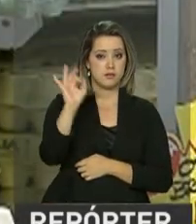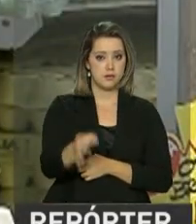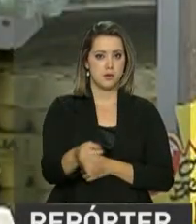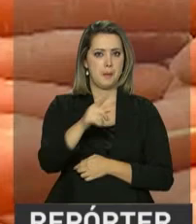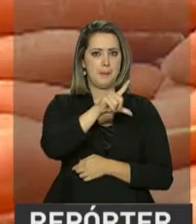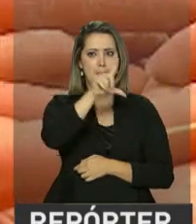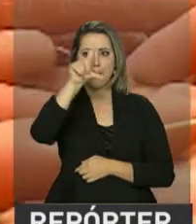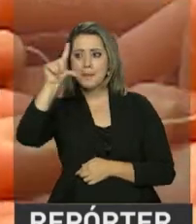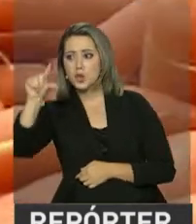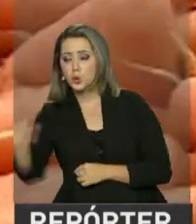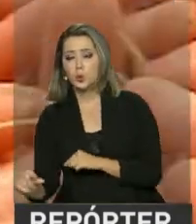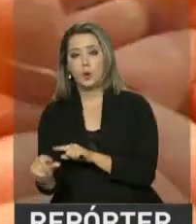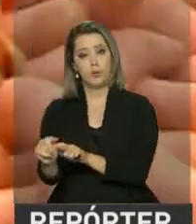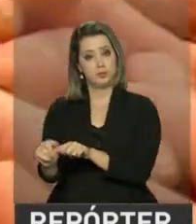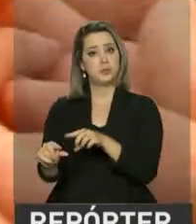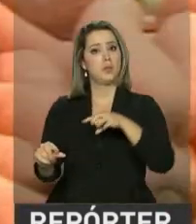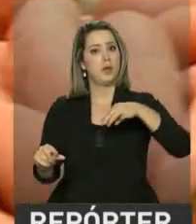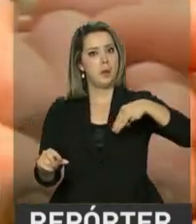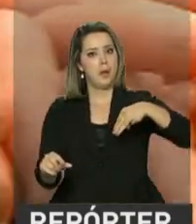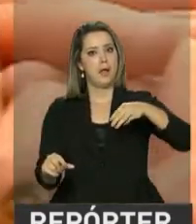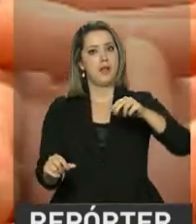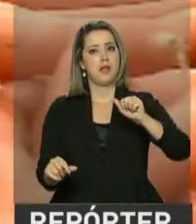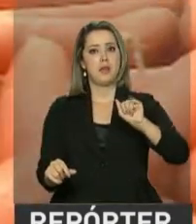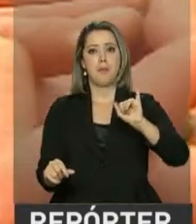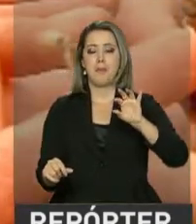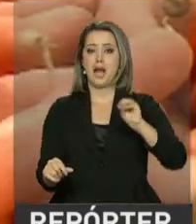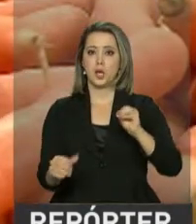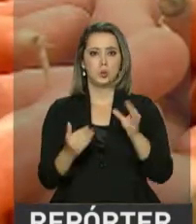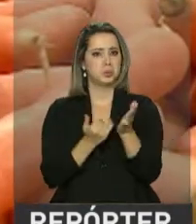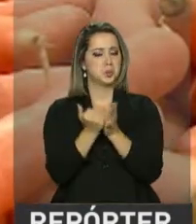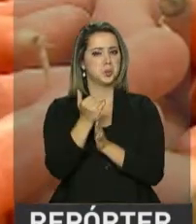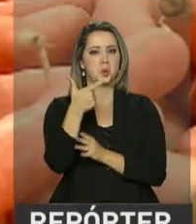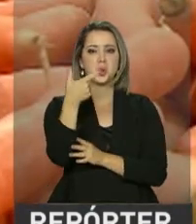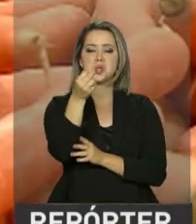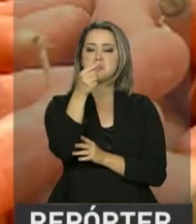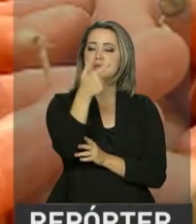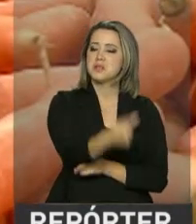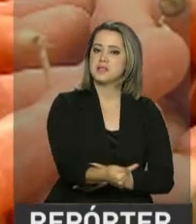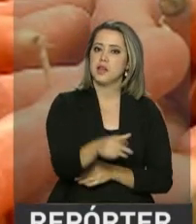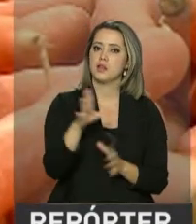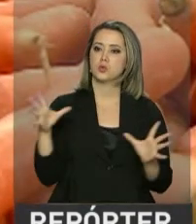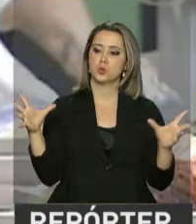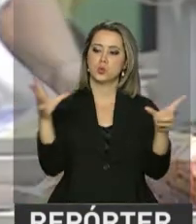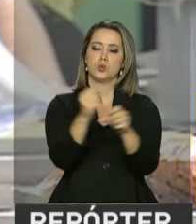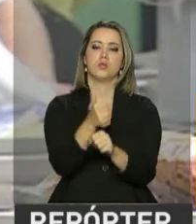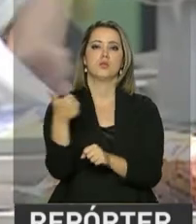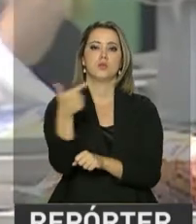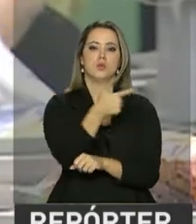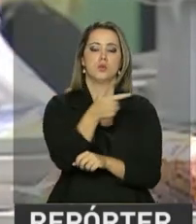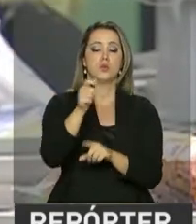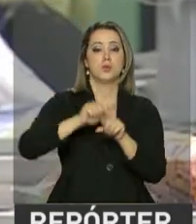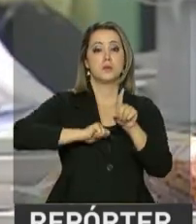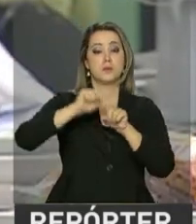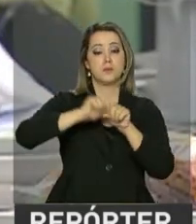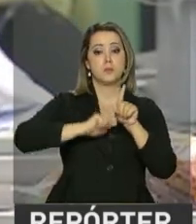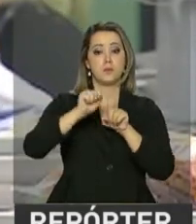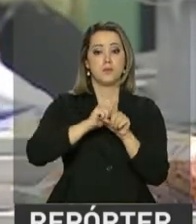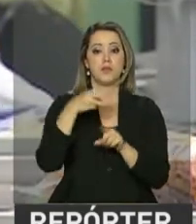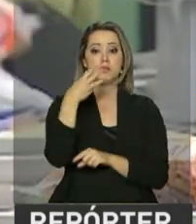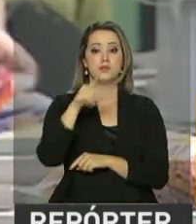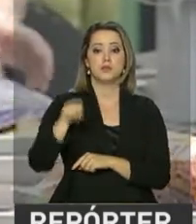o menor patamar para o mês de maio desde 2007 e no acumulado dos últimos 12 meses o ipc alcançou